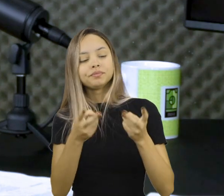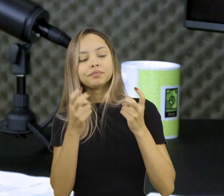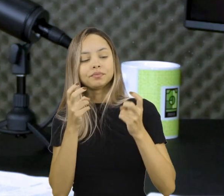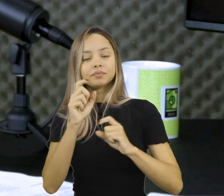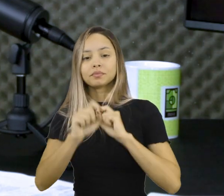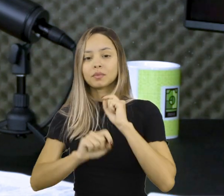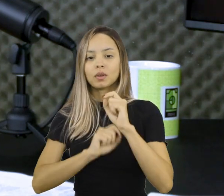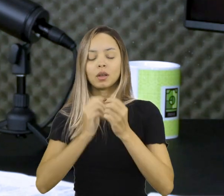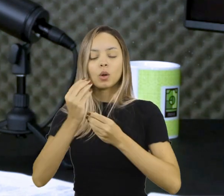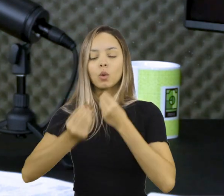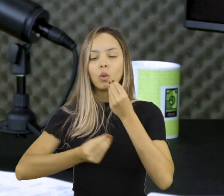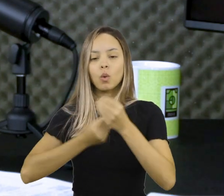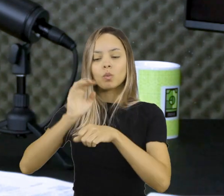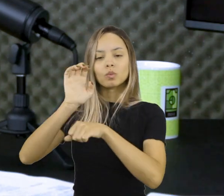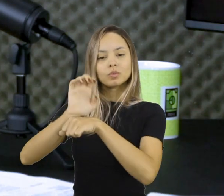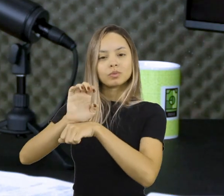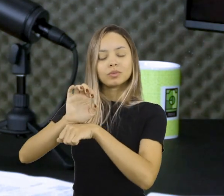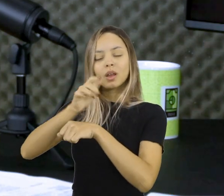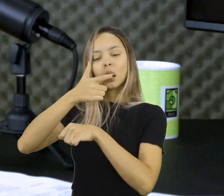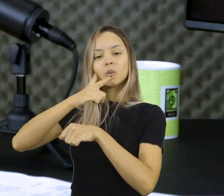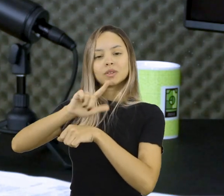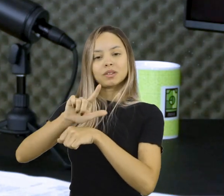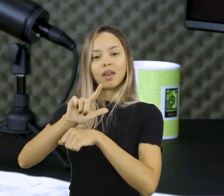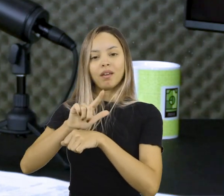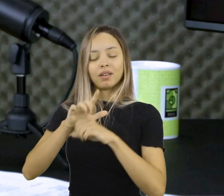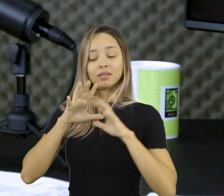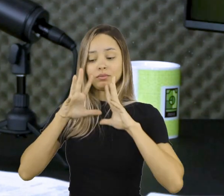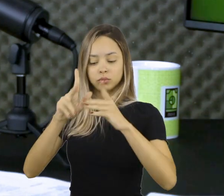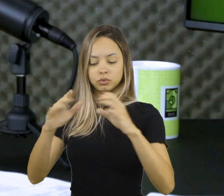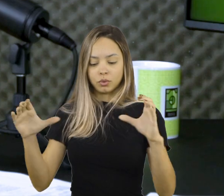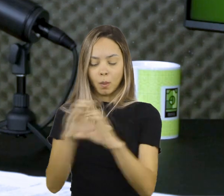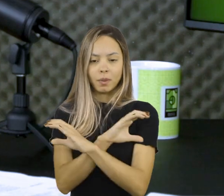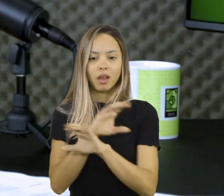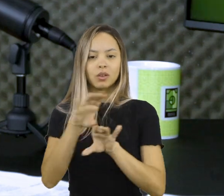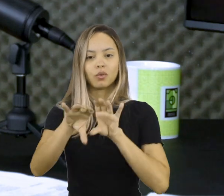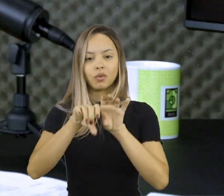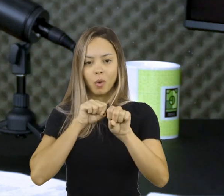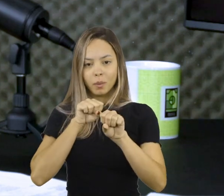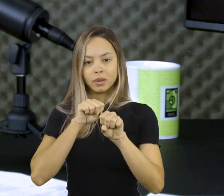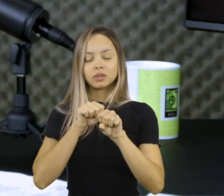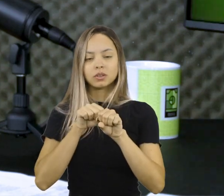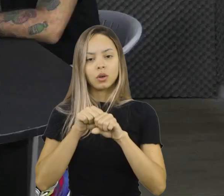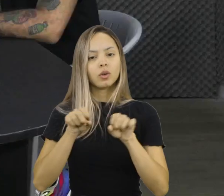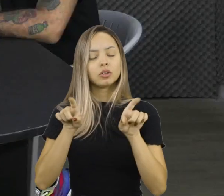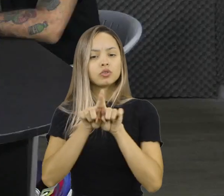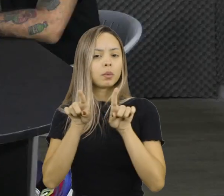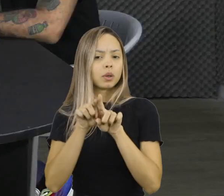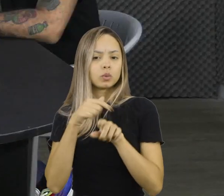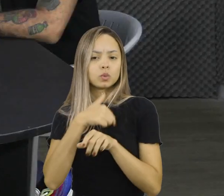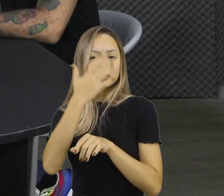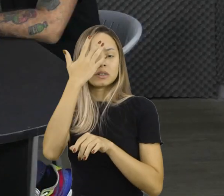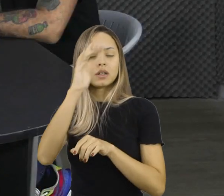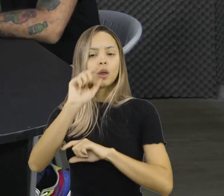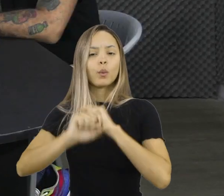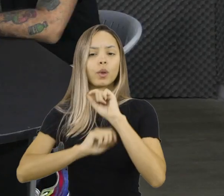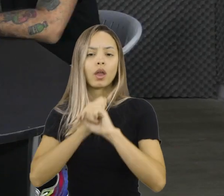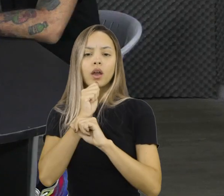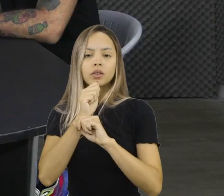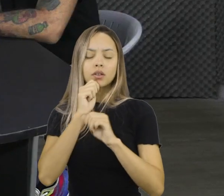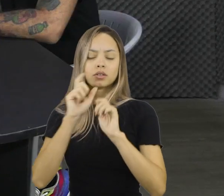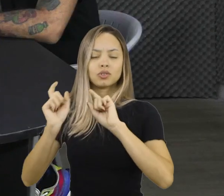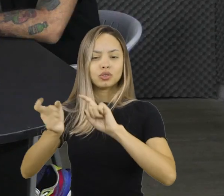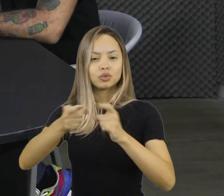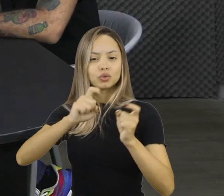conta dessas formações eu não sei o que é que se tá ainda se discutindo eh é em